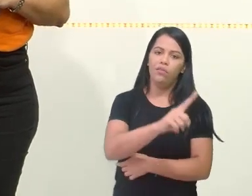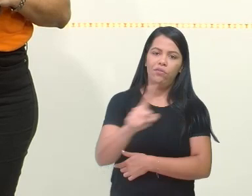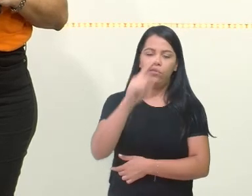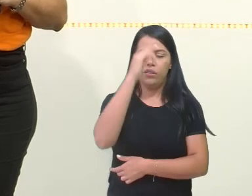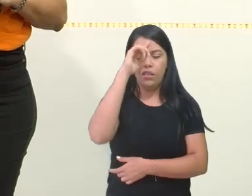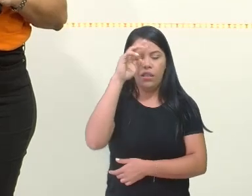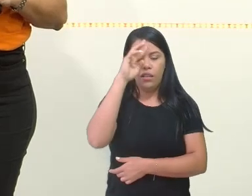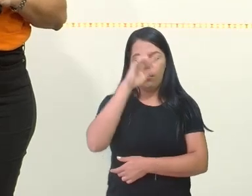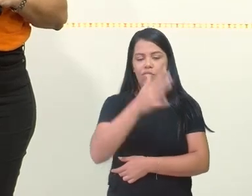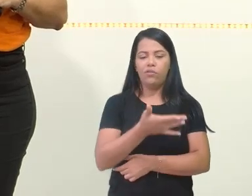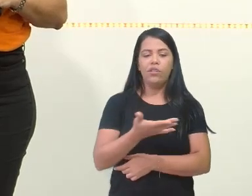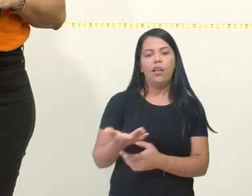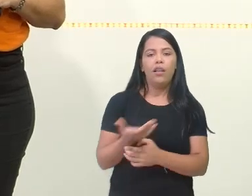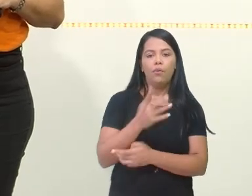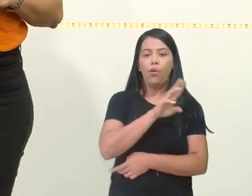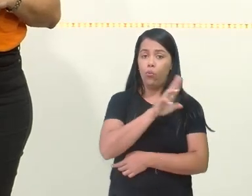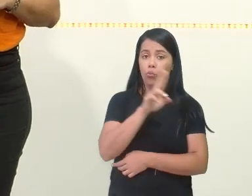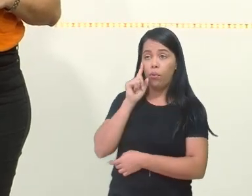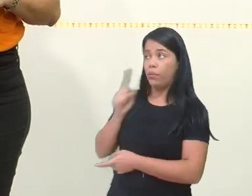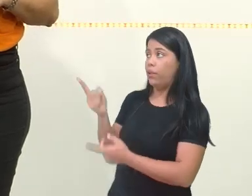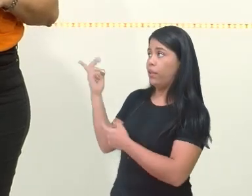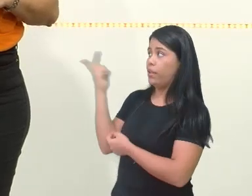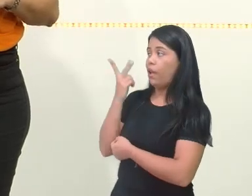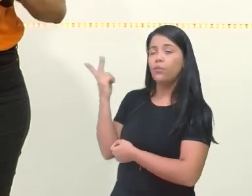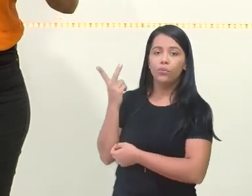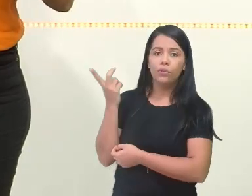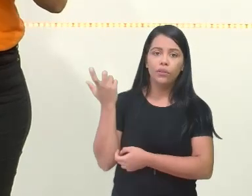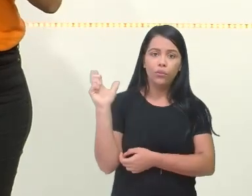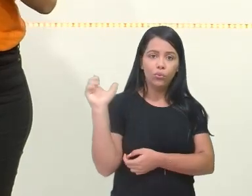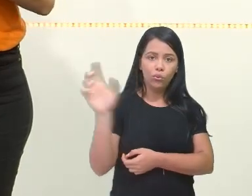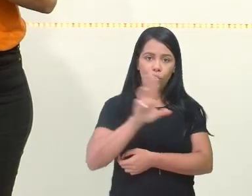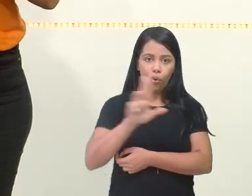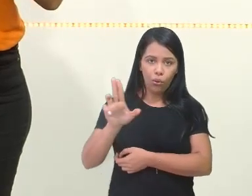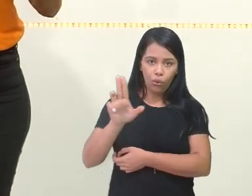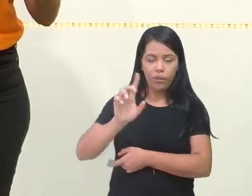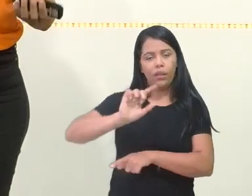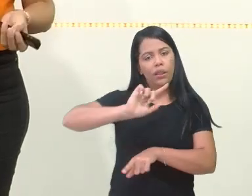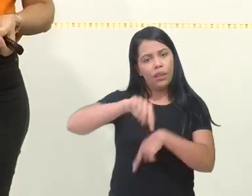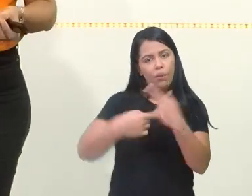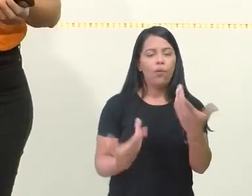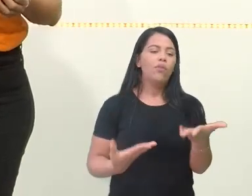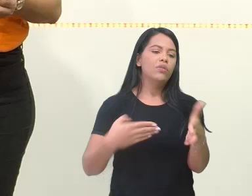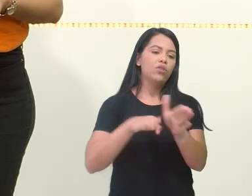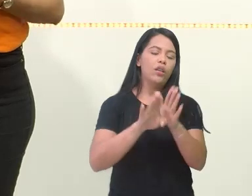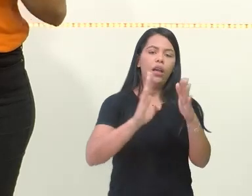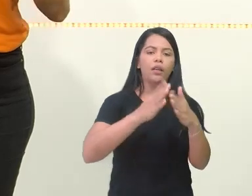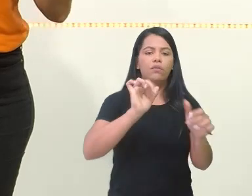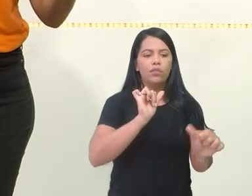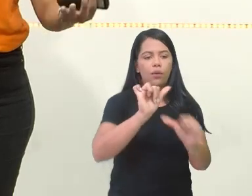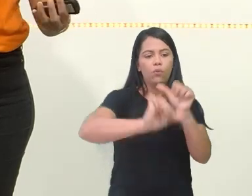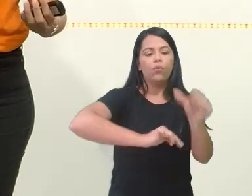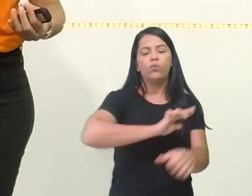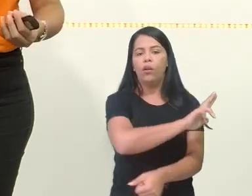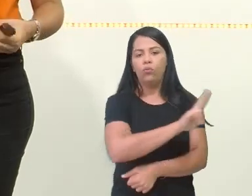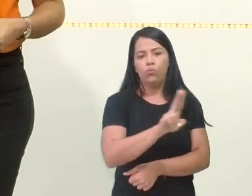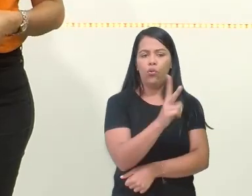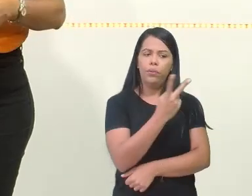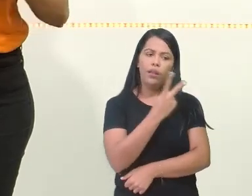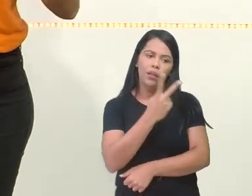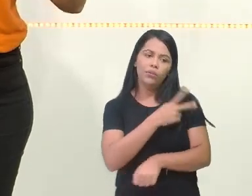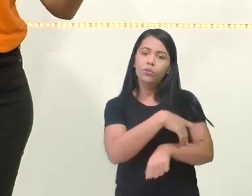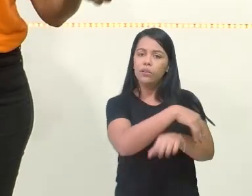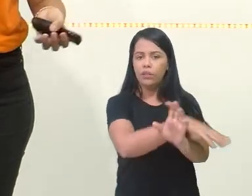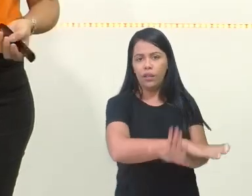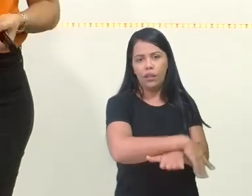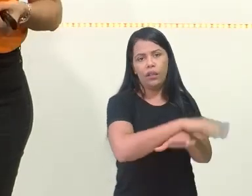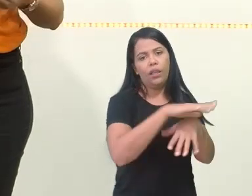Kisimbi. Chegando em casa, você já vai mudar o nome das sereias e dessa forma acaba mudando um pouquinho a história, de lugar